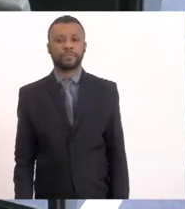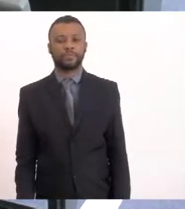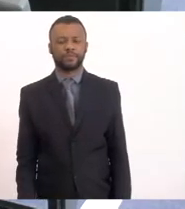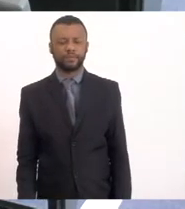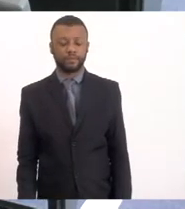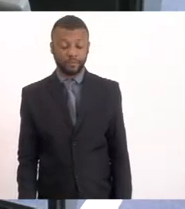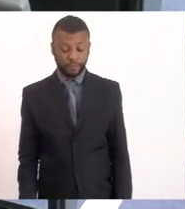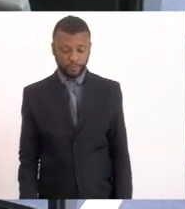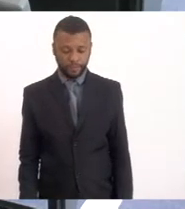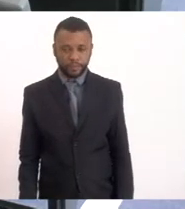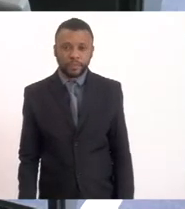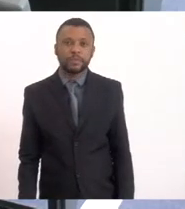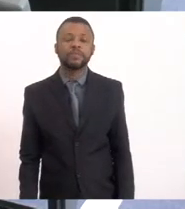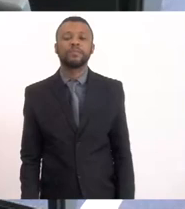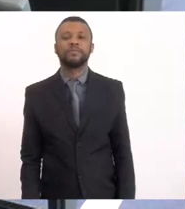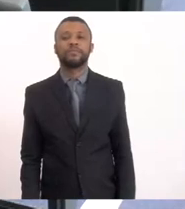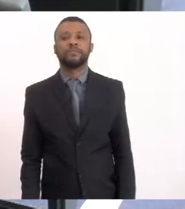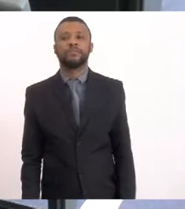Obrigado.